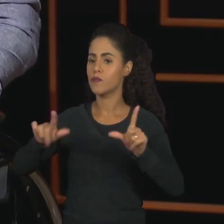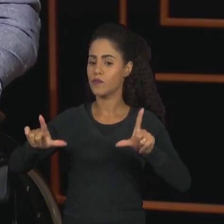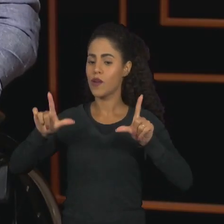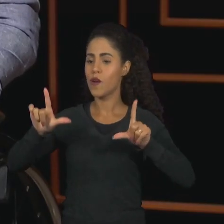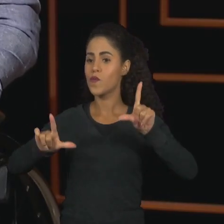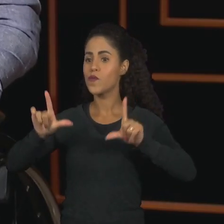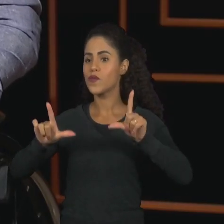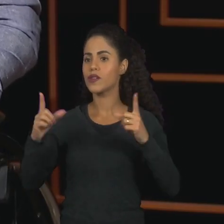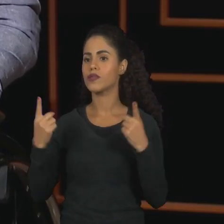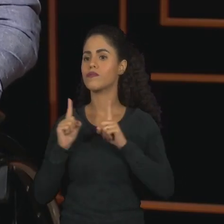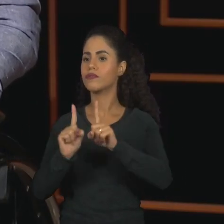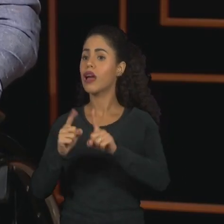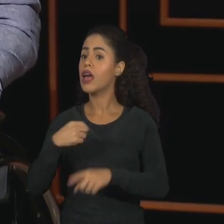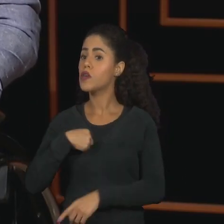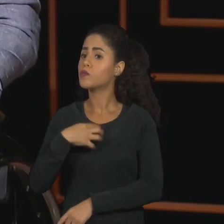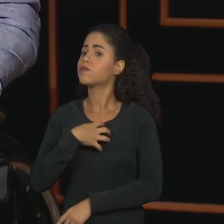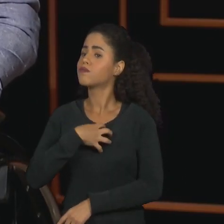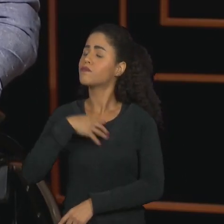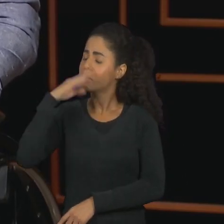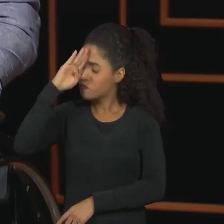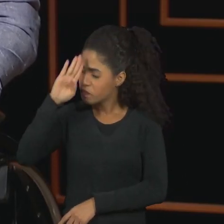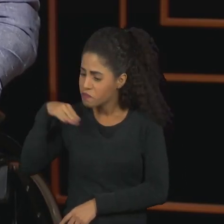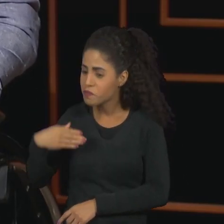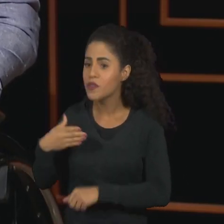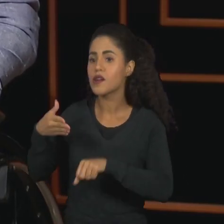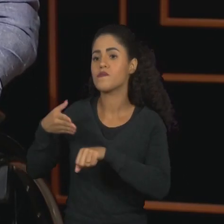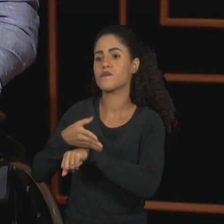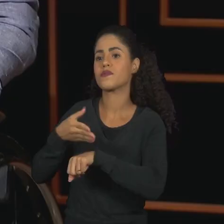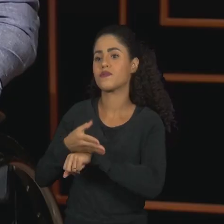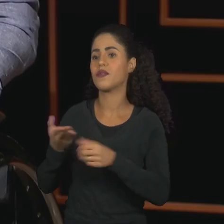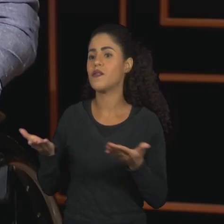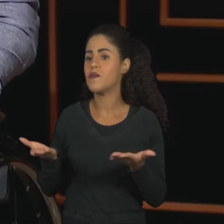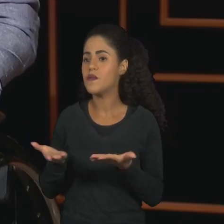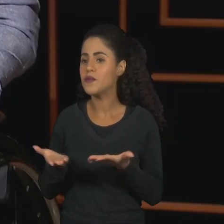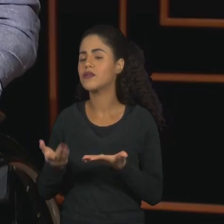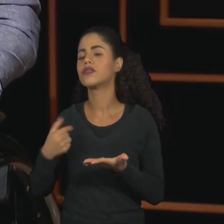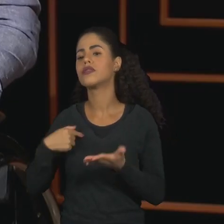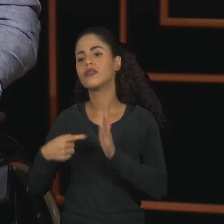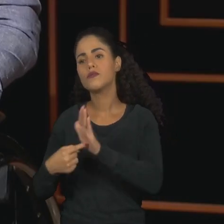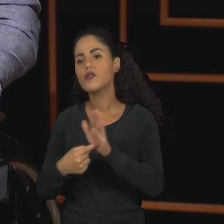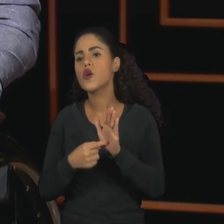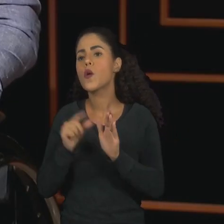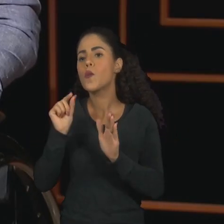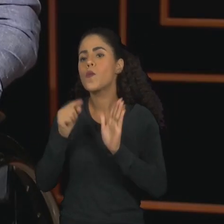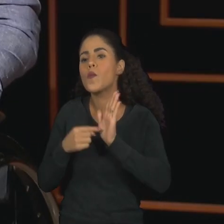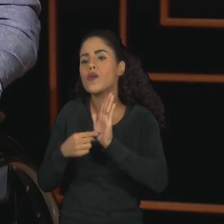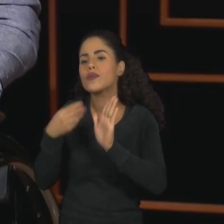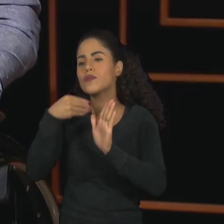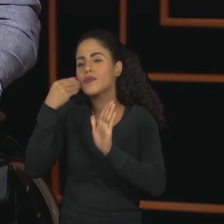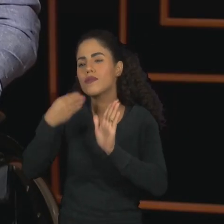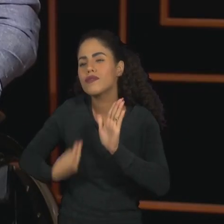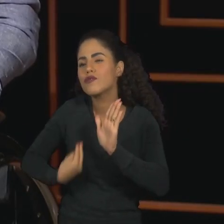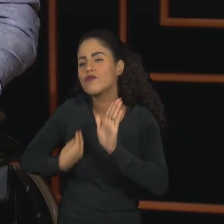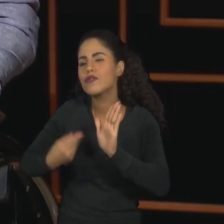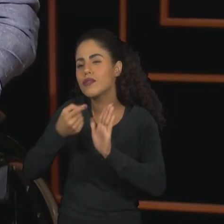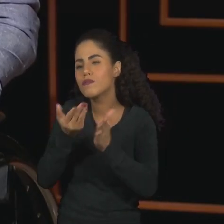programa e me sinto extremamente honrado de poder trazer um pouco da minha experiência de